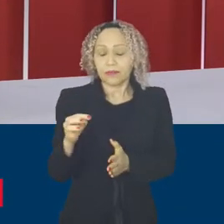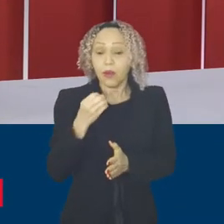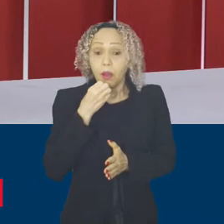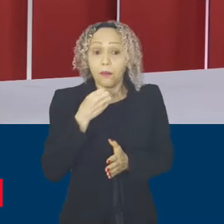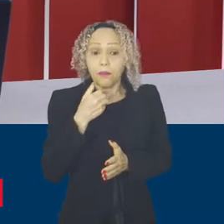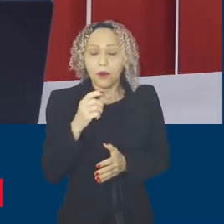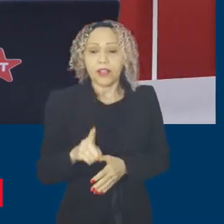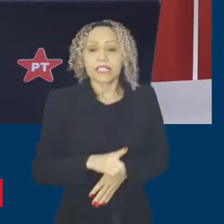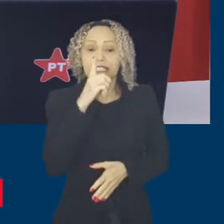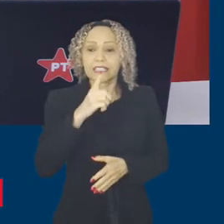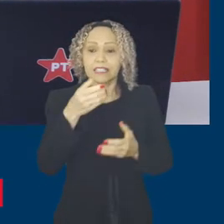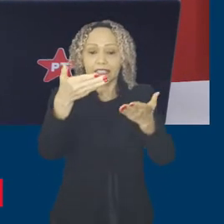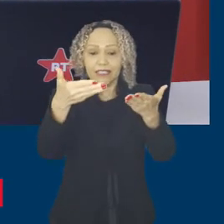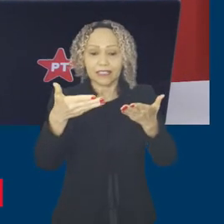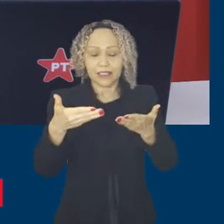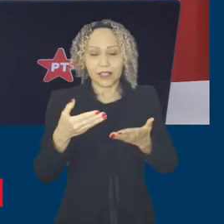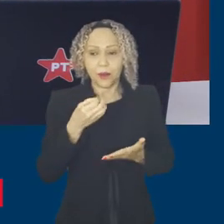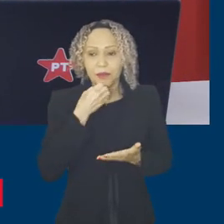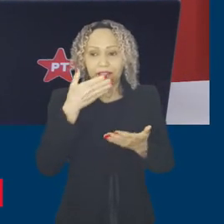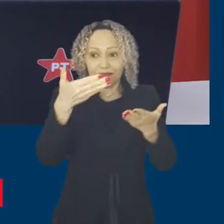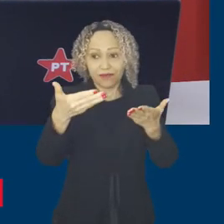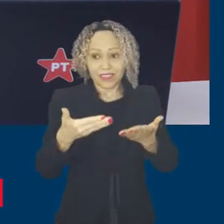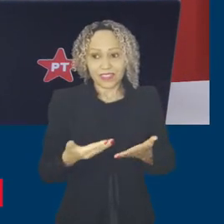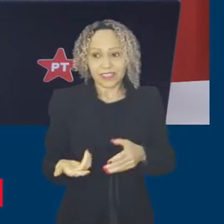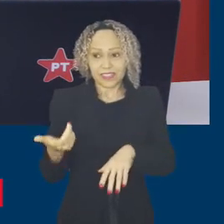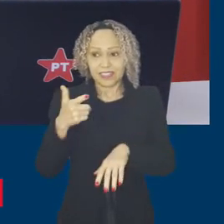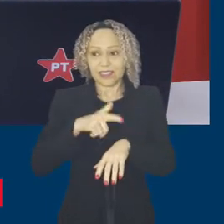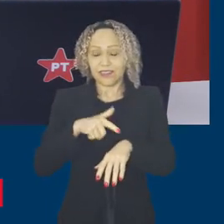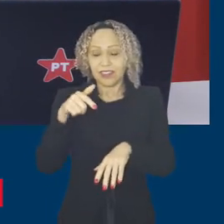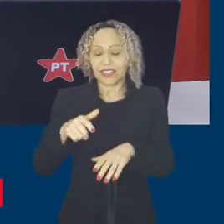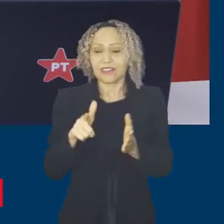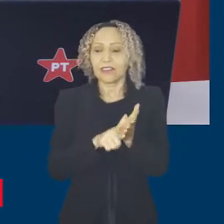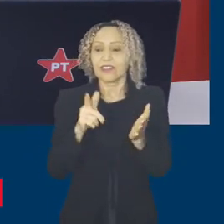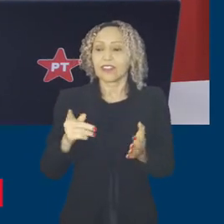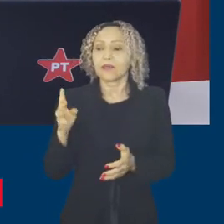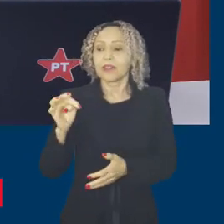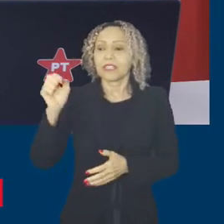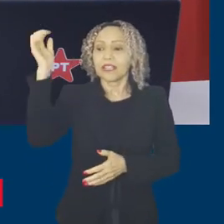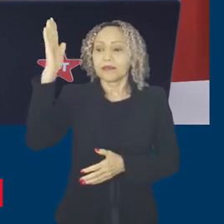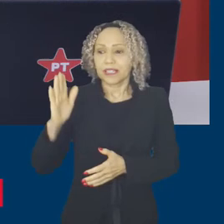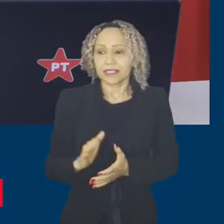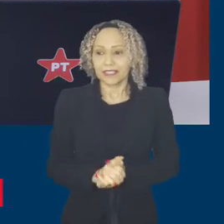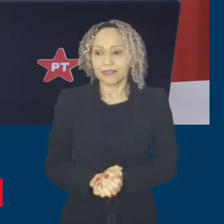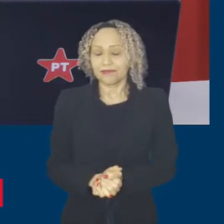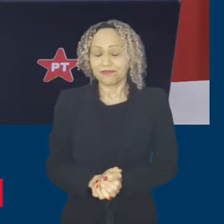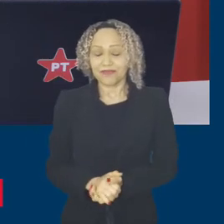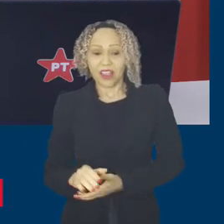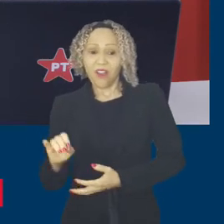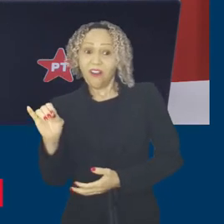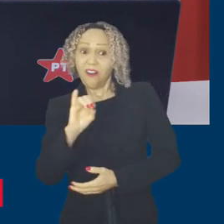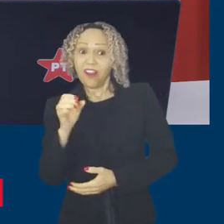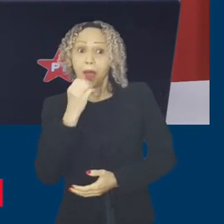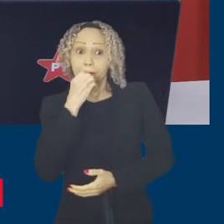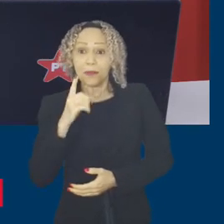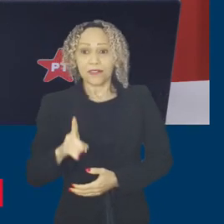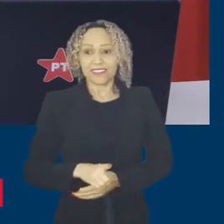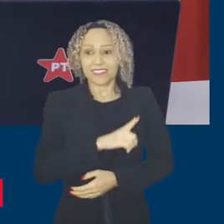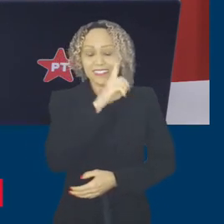Jornal PT Brasil. Olá, bom dia. Tudo bem? Que bom estar aqui de novo no